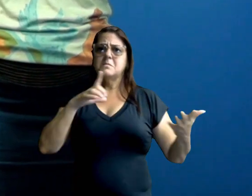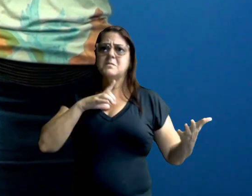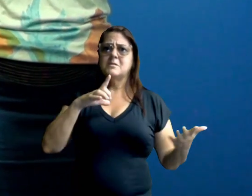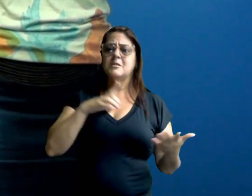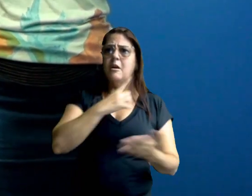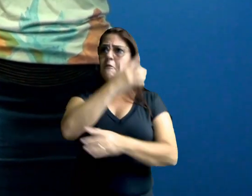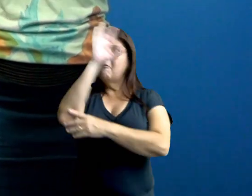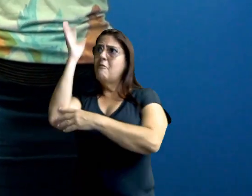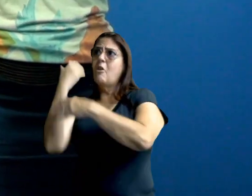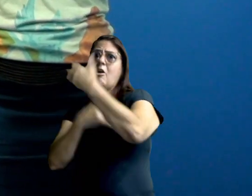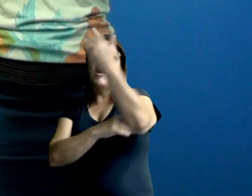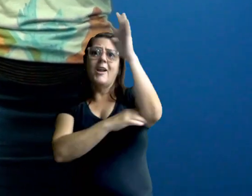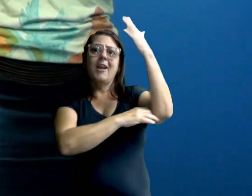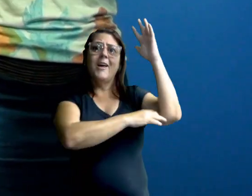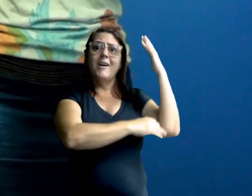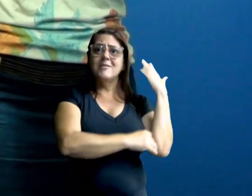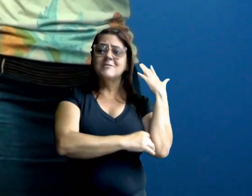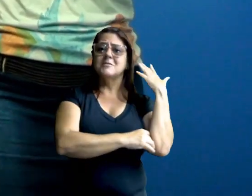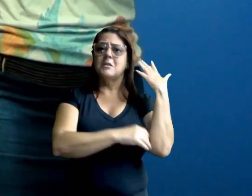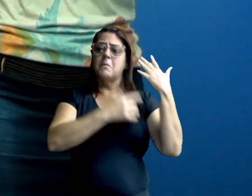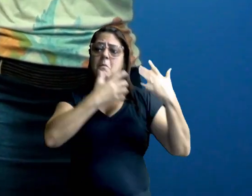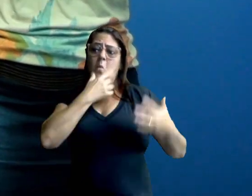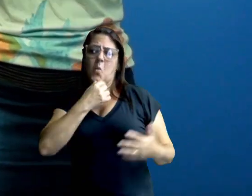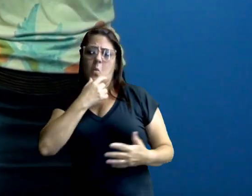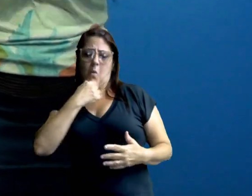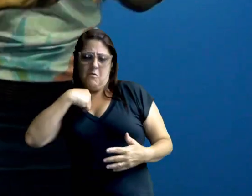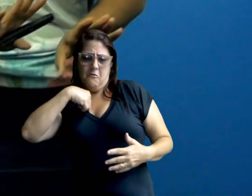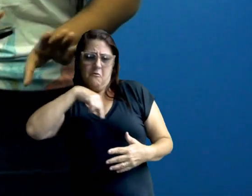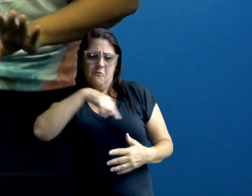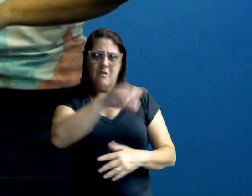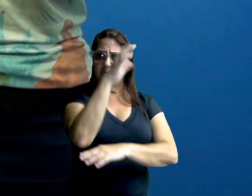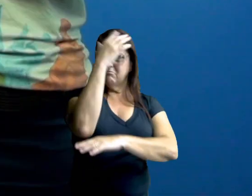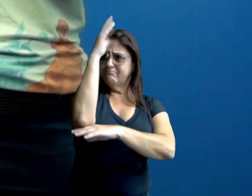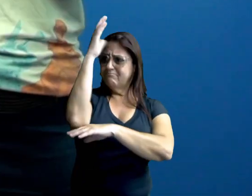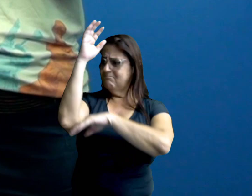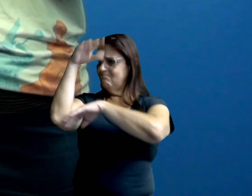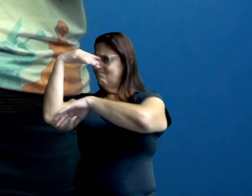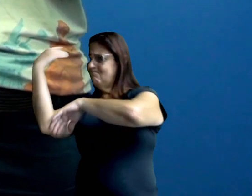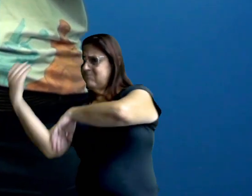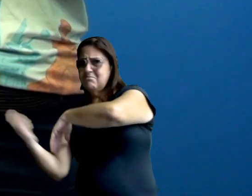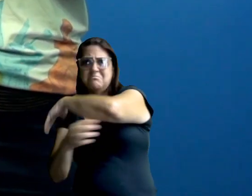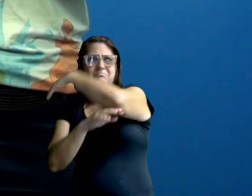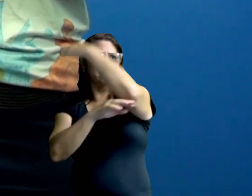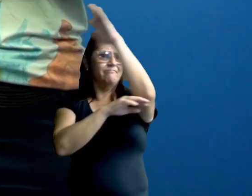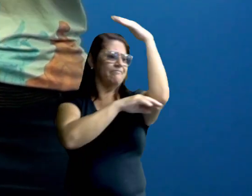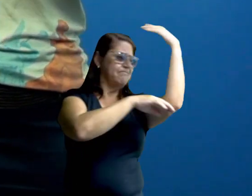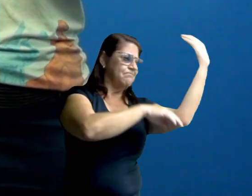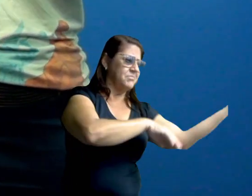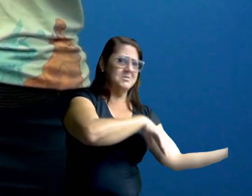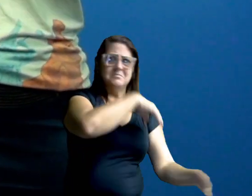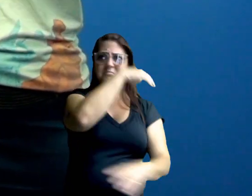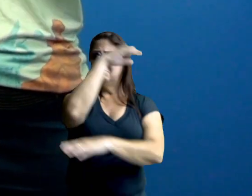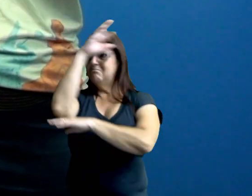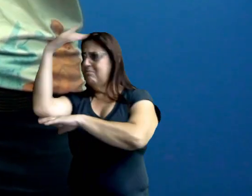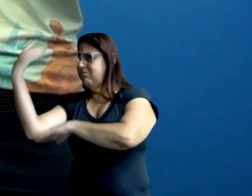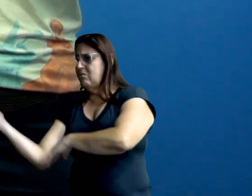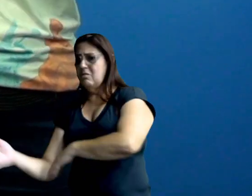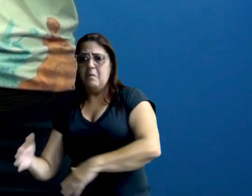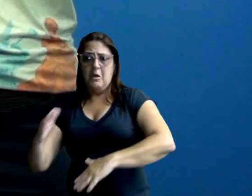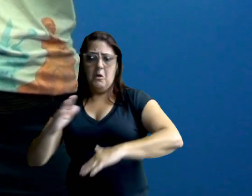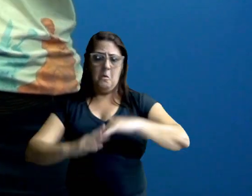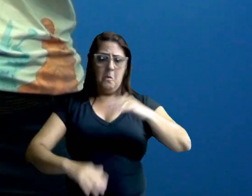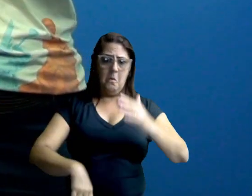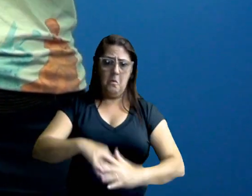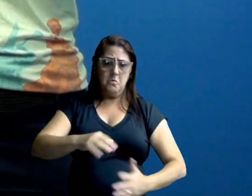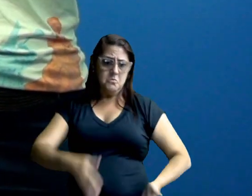de floresta, mas vai ali o homem, derruba ali uma parte daquelas árvores, né? E aí constrói, sei